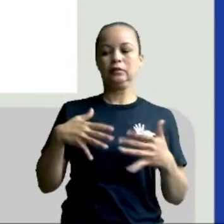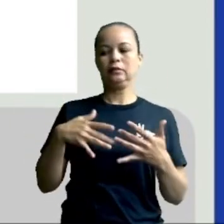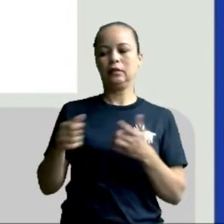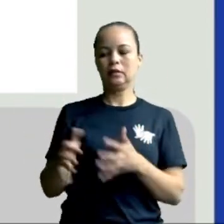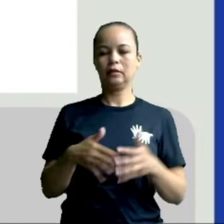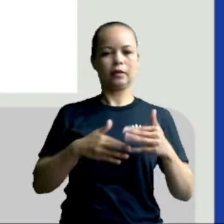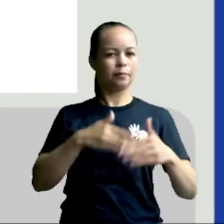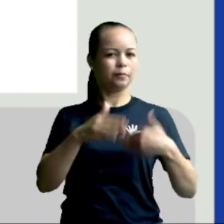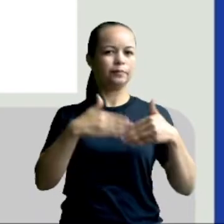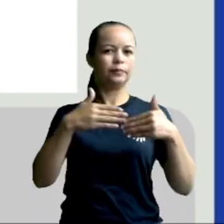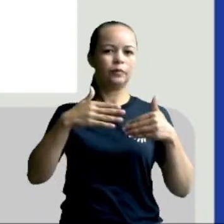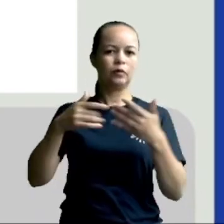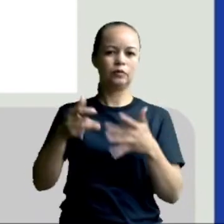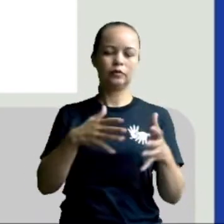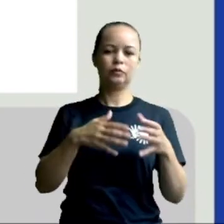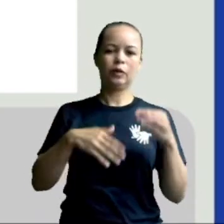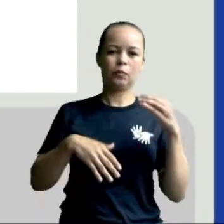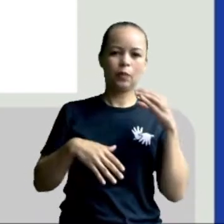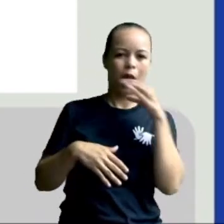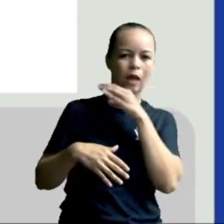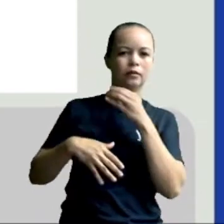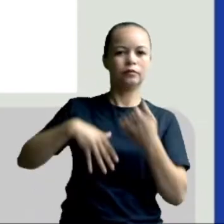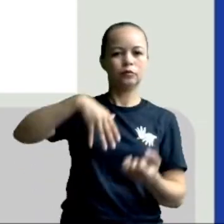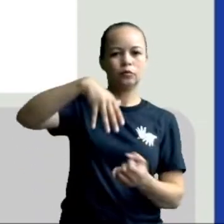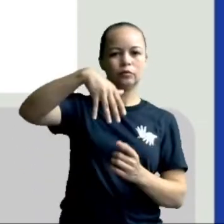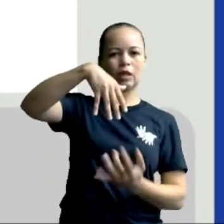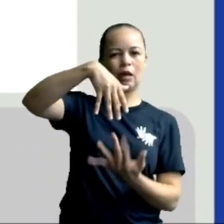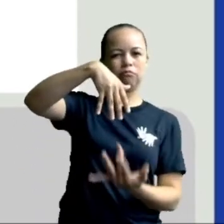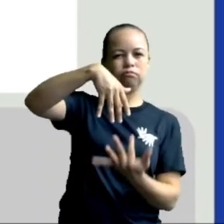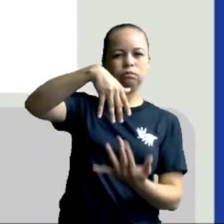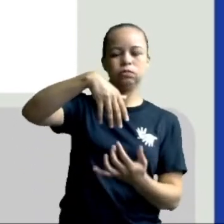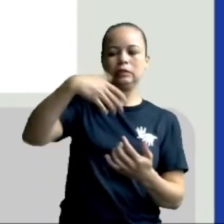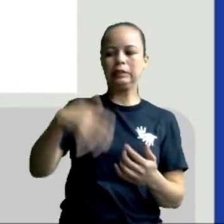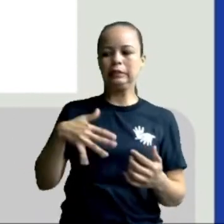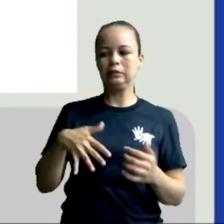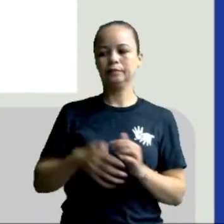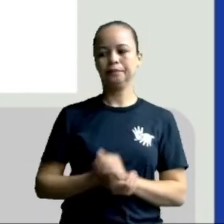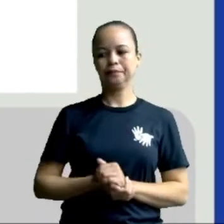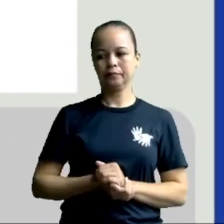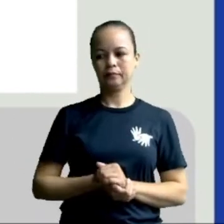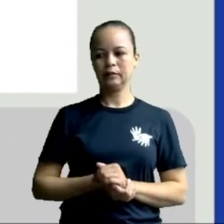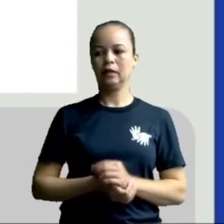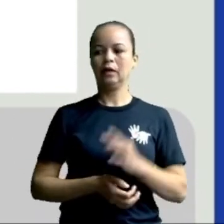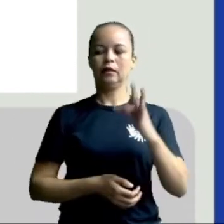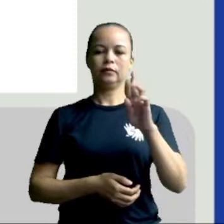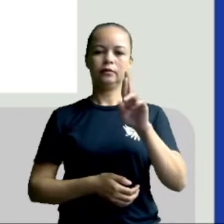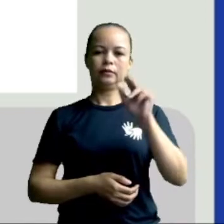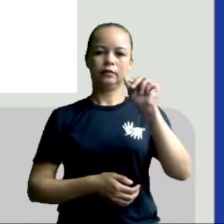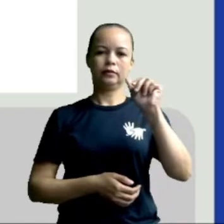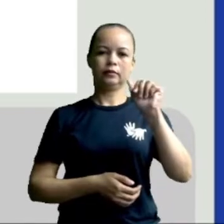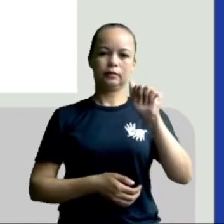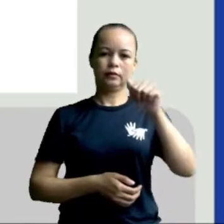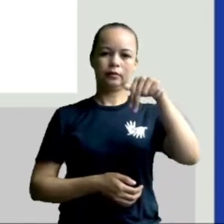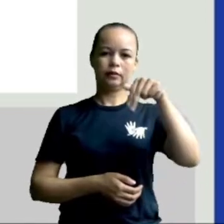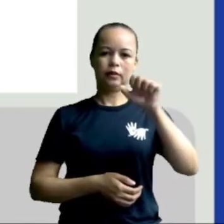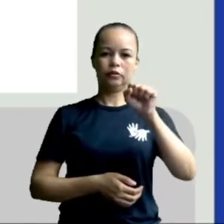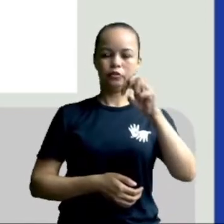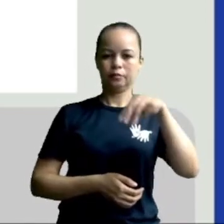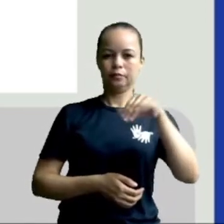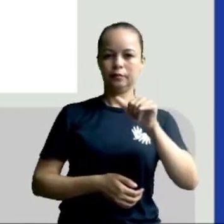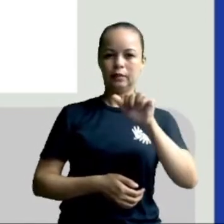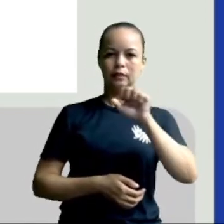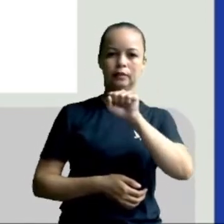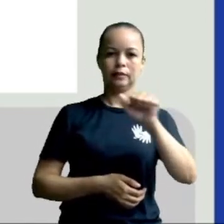que é produzido ali, pelo calor produzido pela vela. A transmissão, aí o impulso é